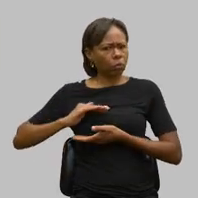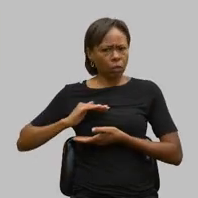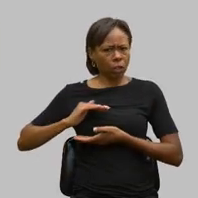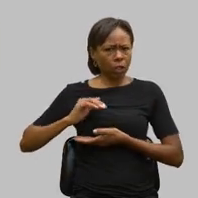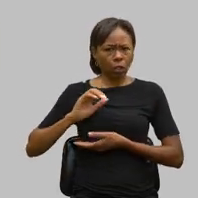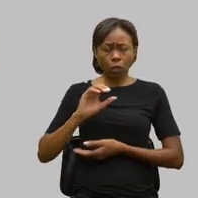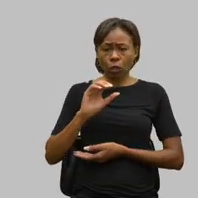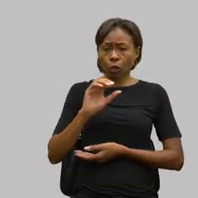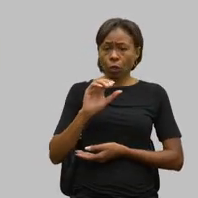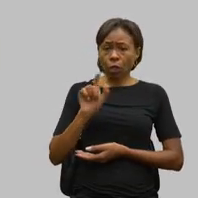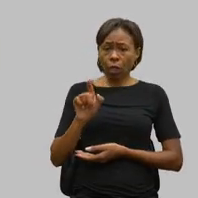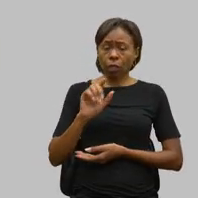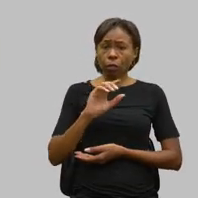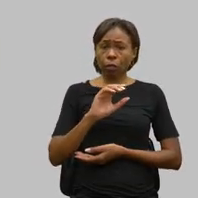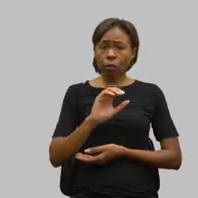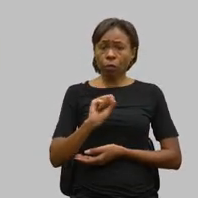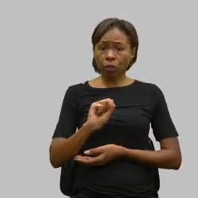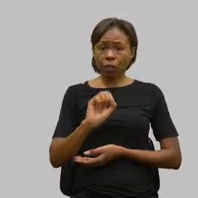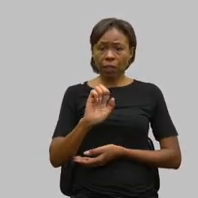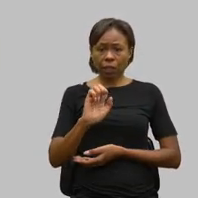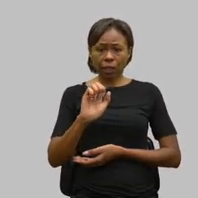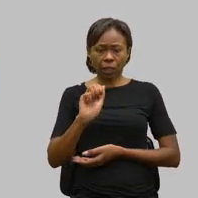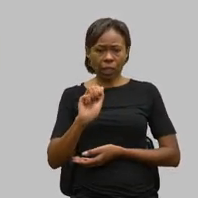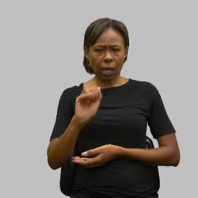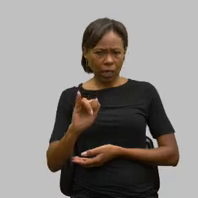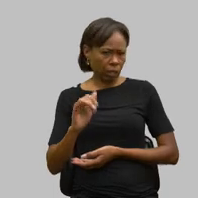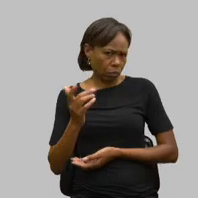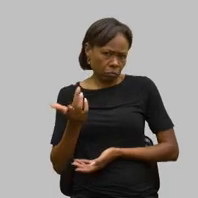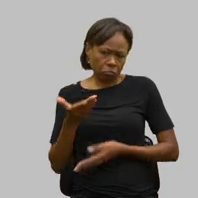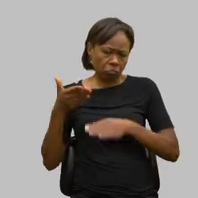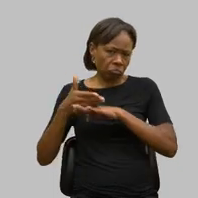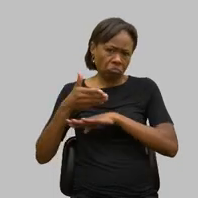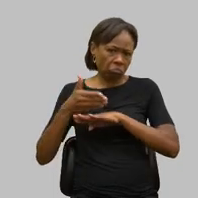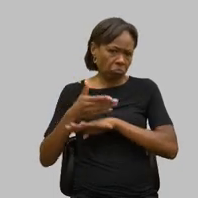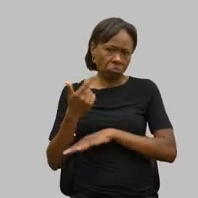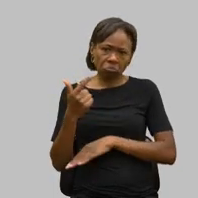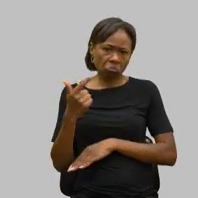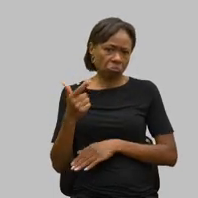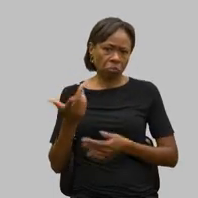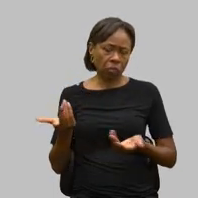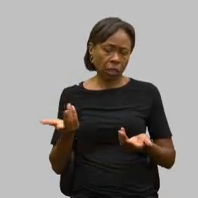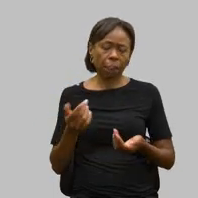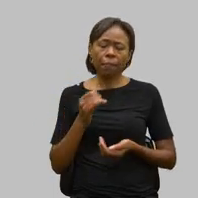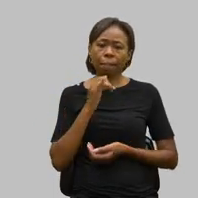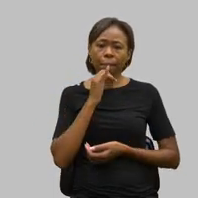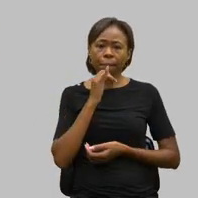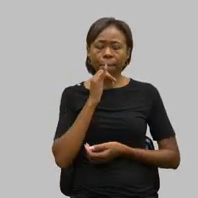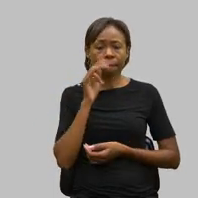frequentando o CEAE. Então, a gente vê aqui, por exemplo,